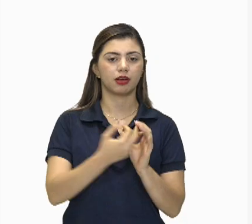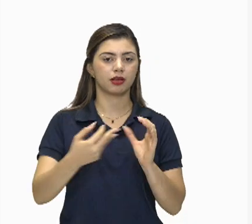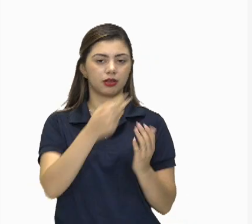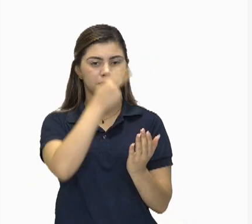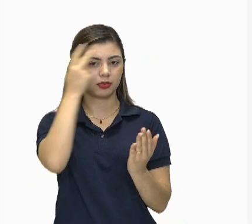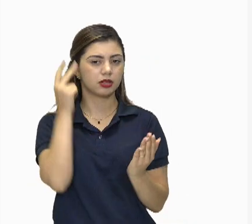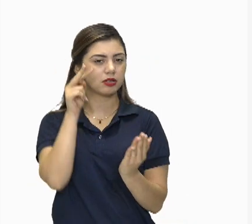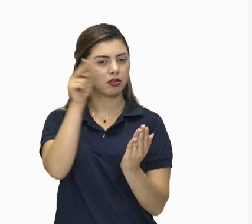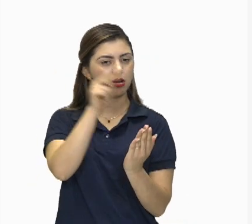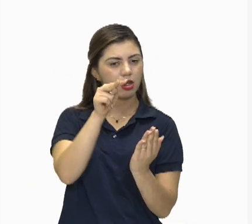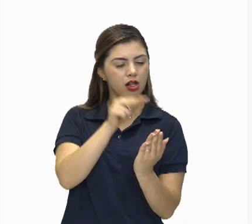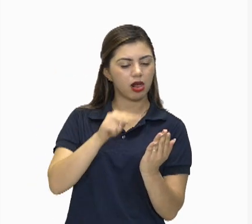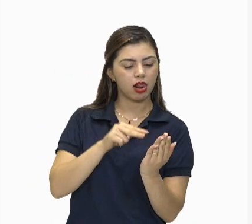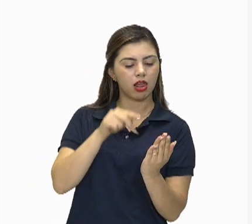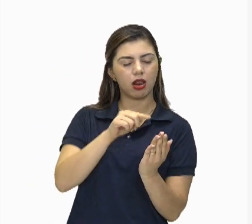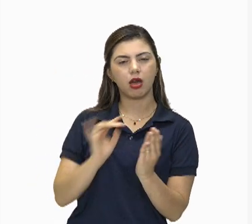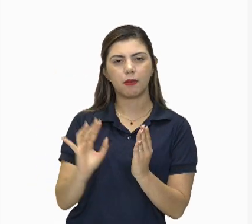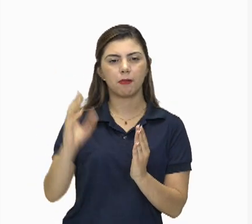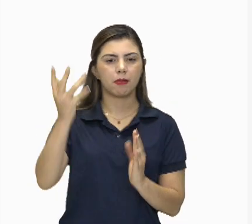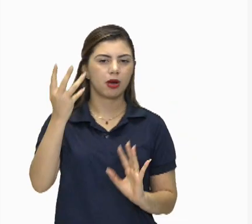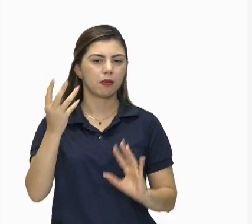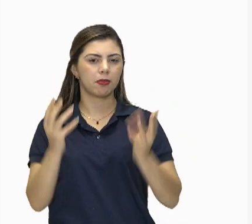tem contato com os acontecimentos,